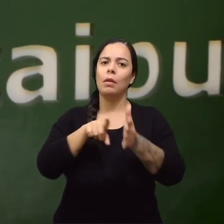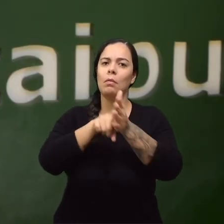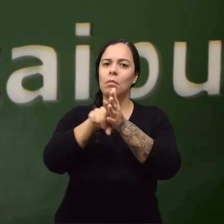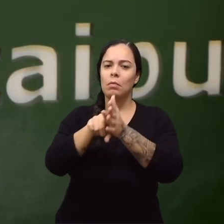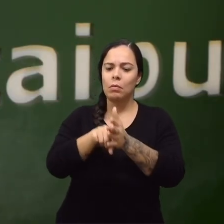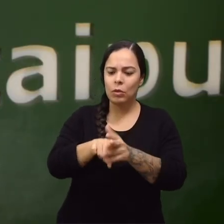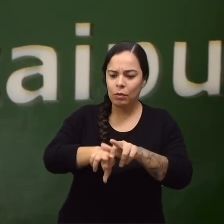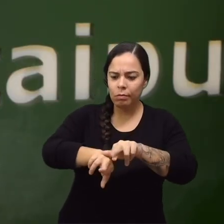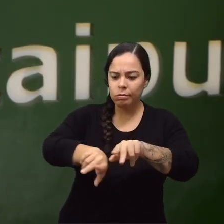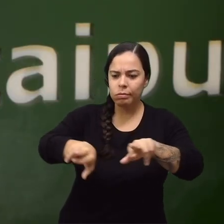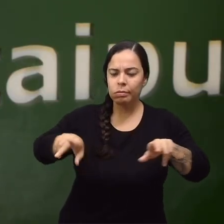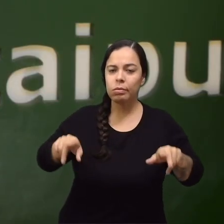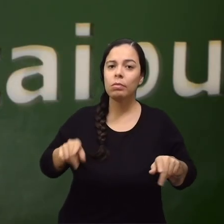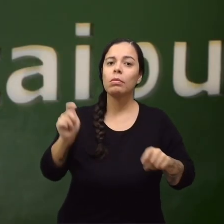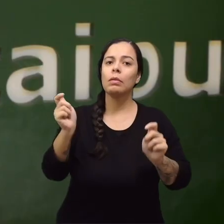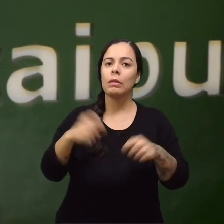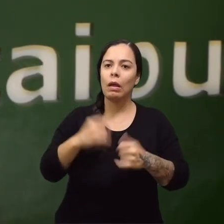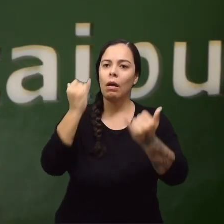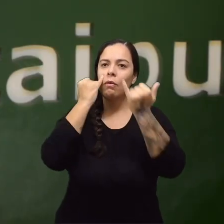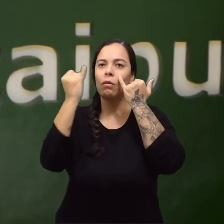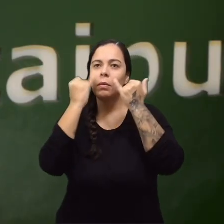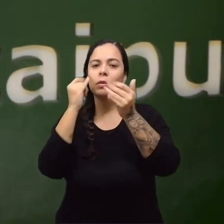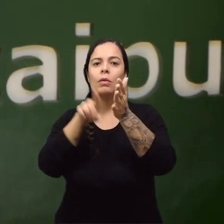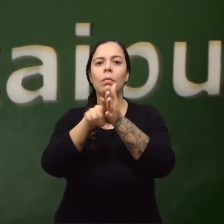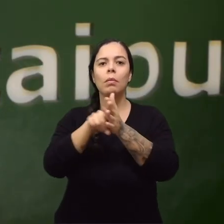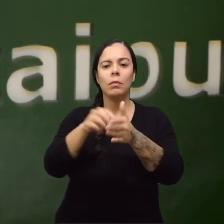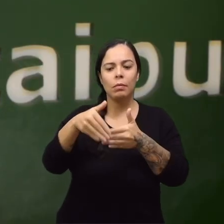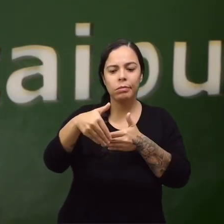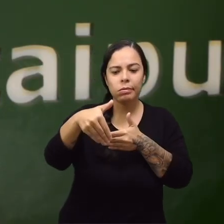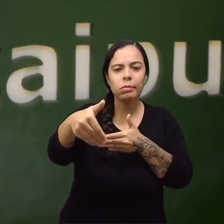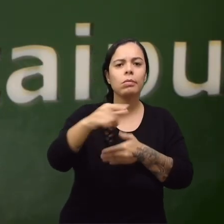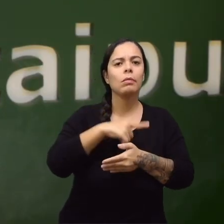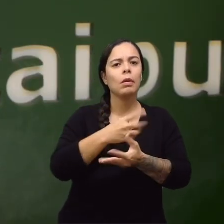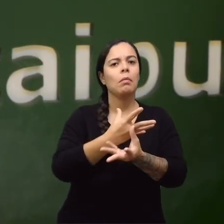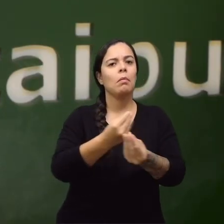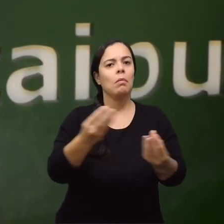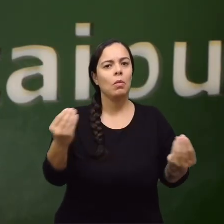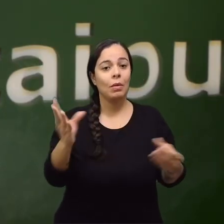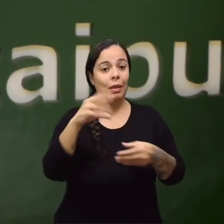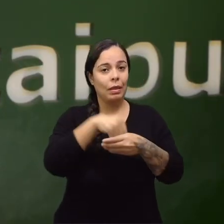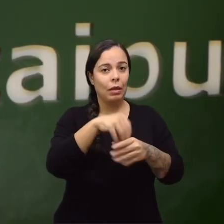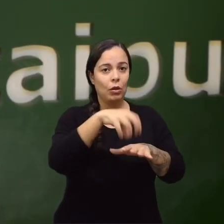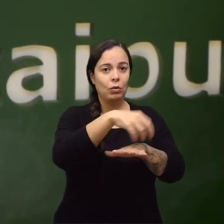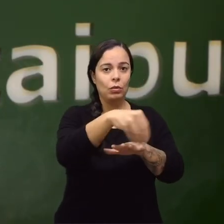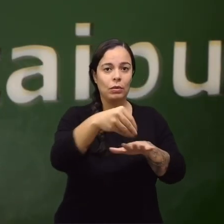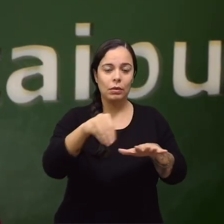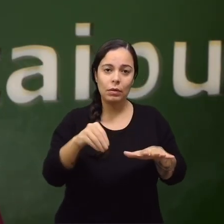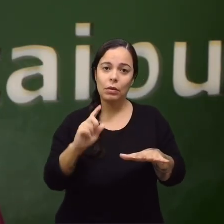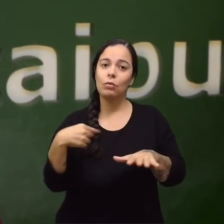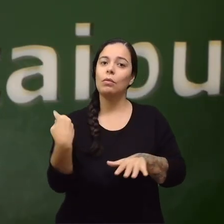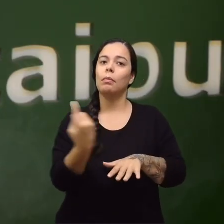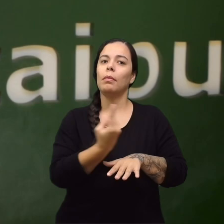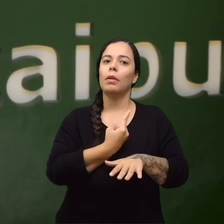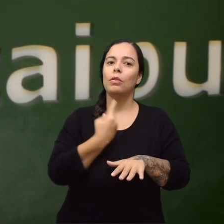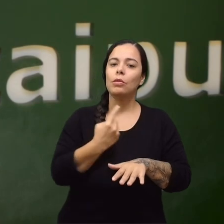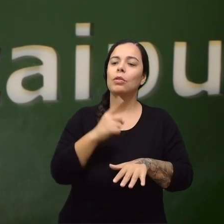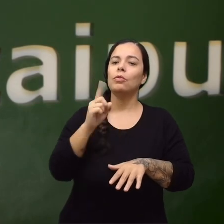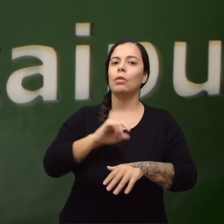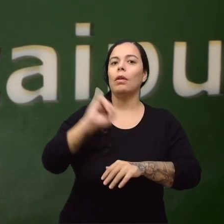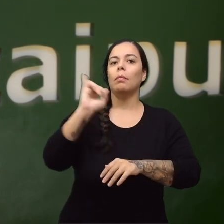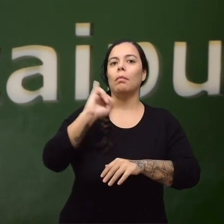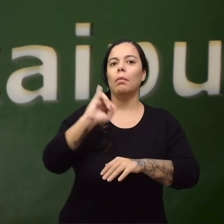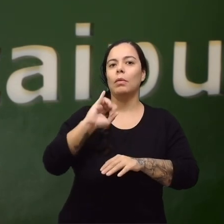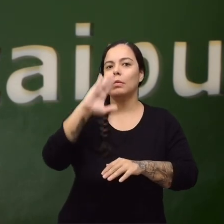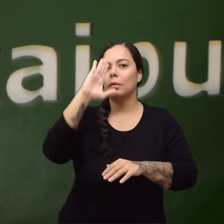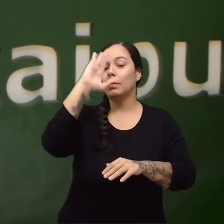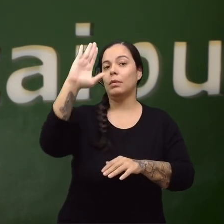ser pesquisado, existe ainda bastante informação e pesquisas a serem feitas nesses sítios, e que isso para a gente é de